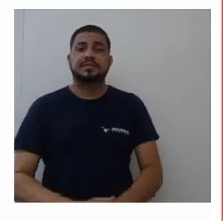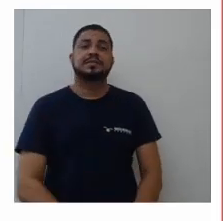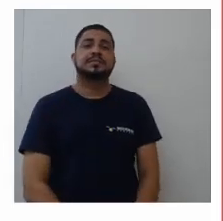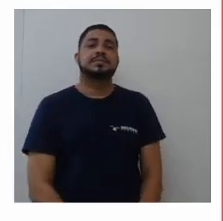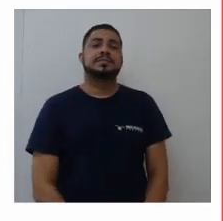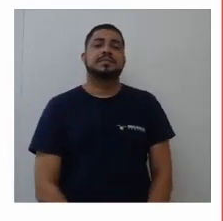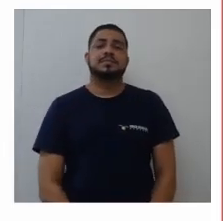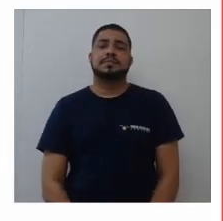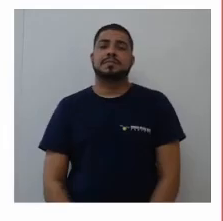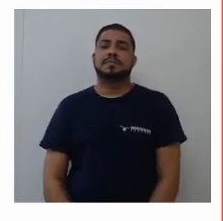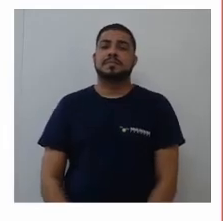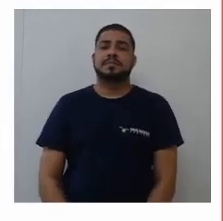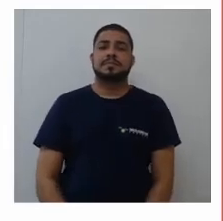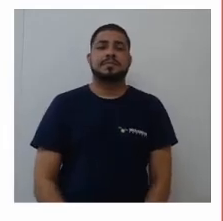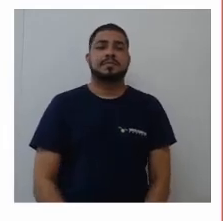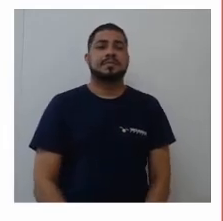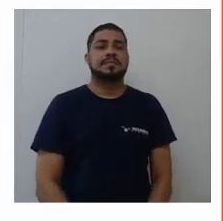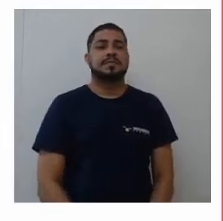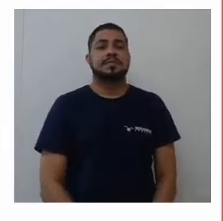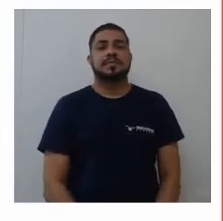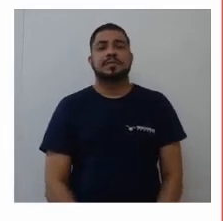trigonométricas.